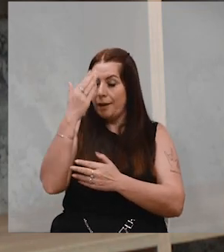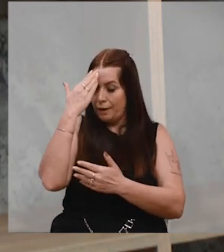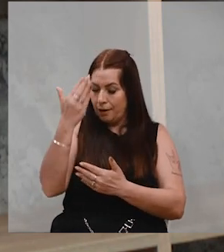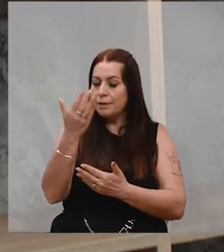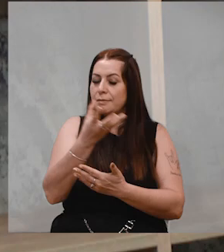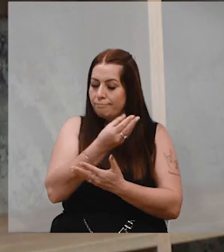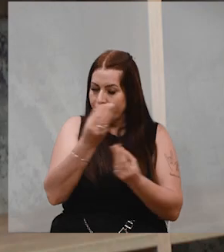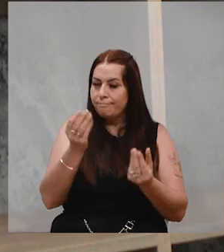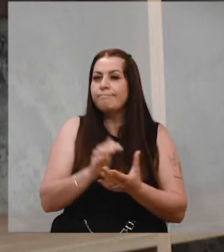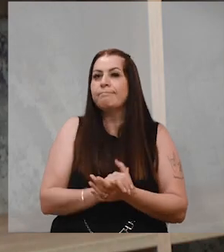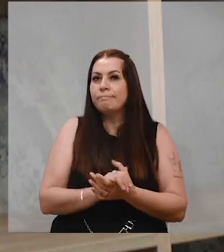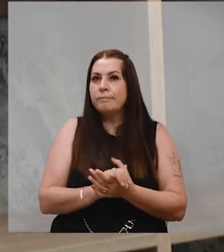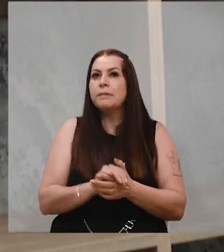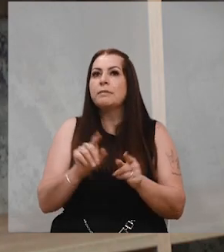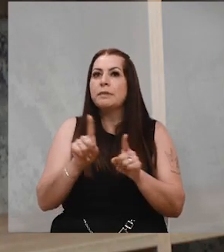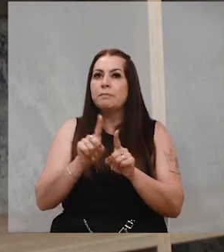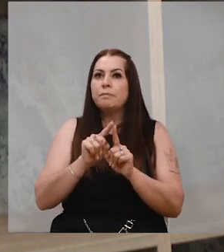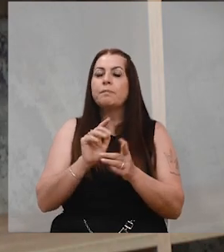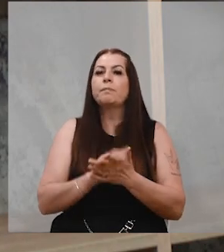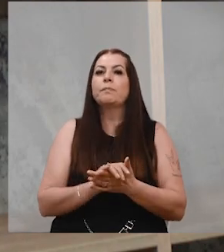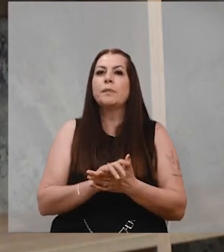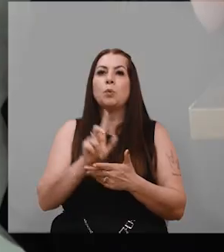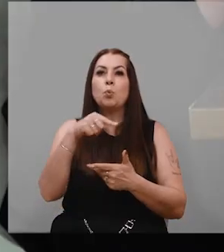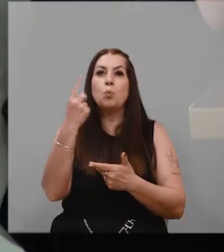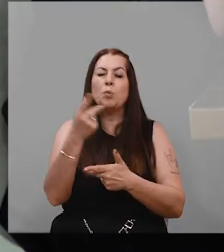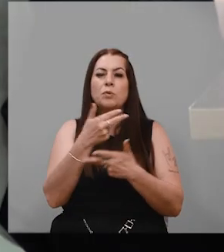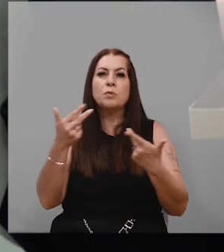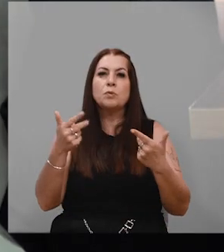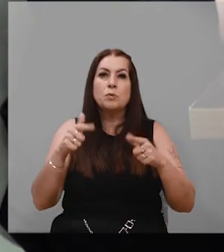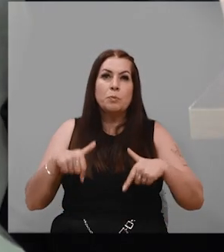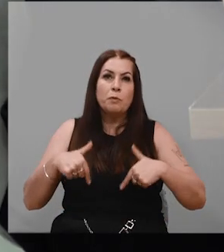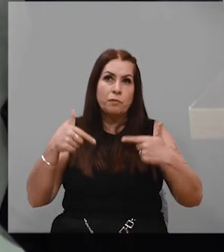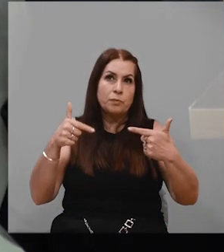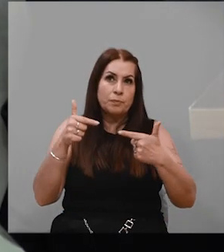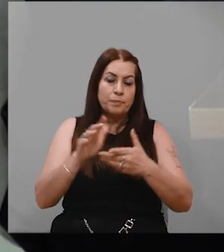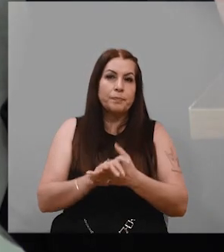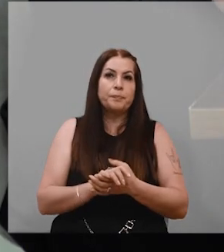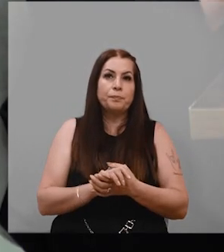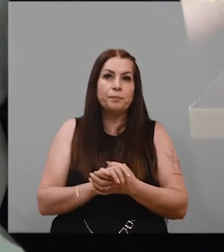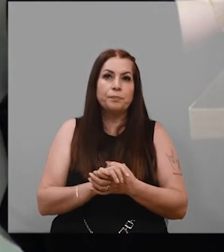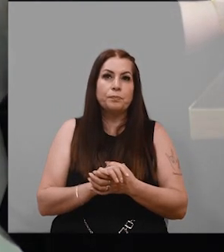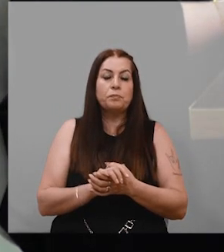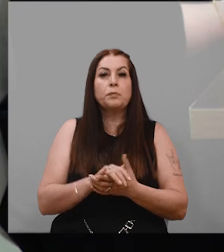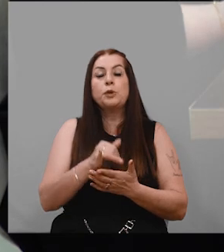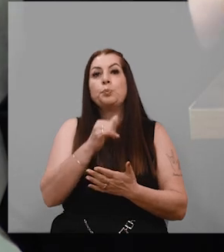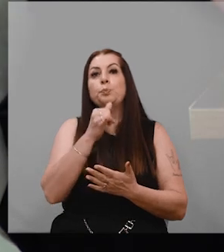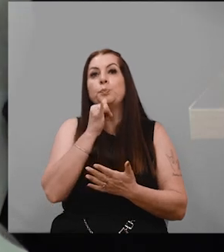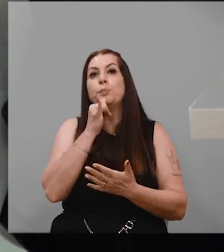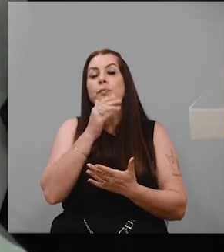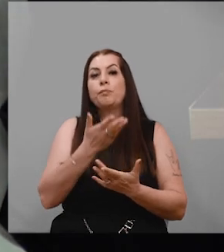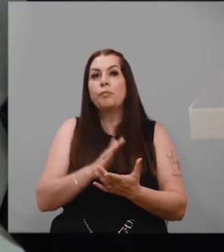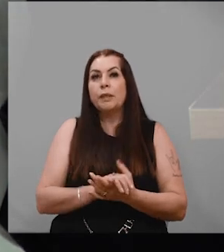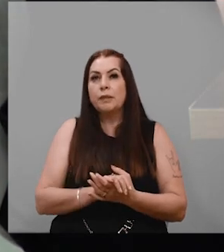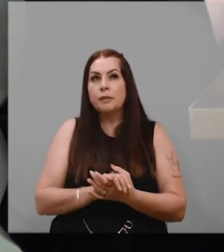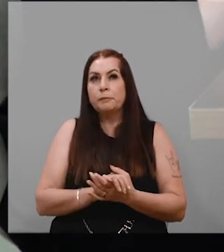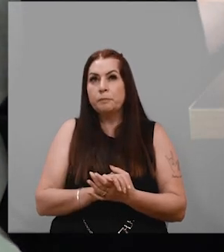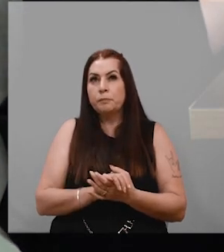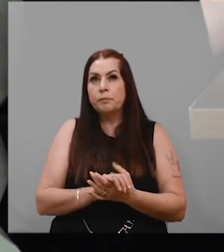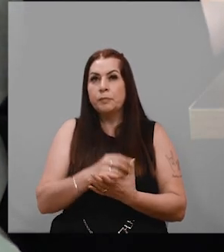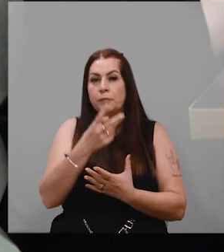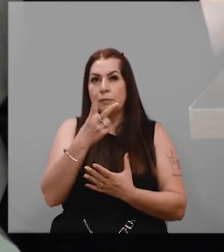muito. E também a gente teve outras ações, né, pessoal, que, por exemplo, ao longo